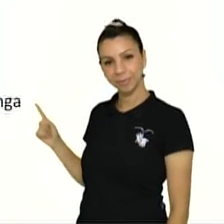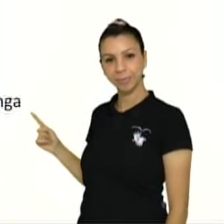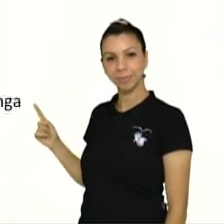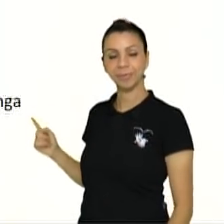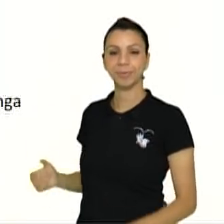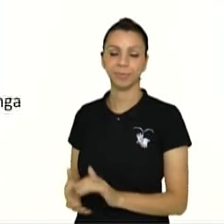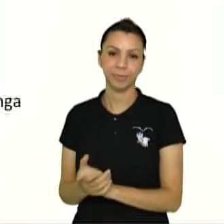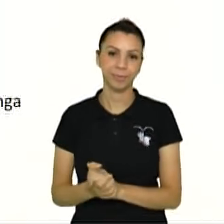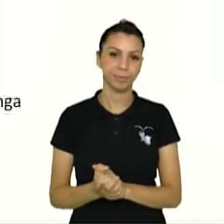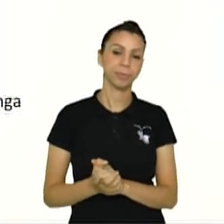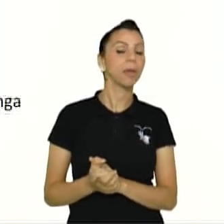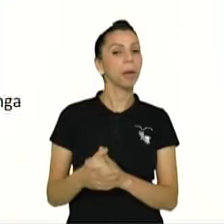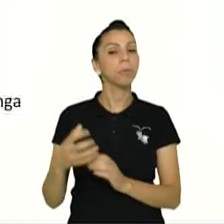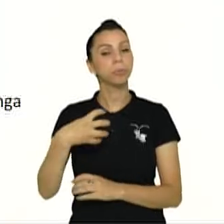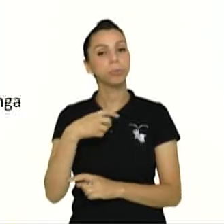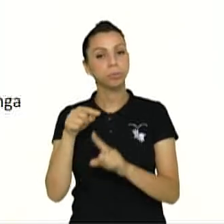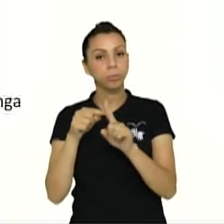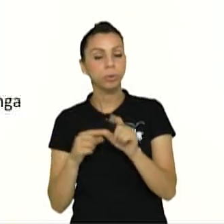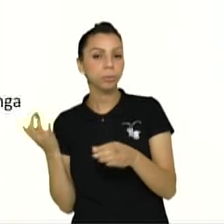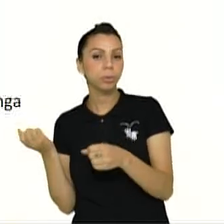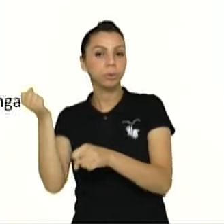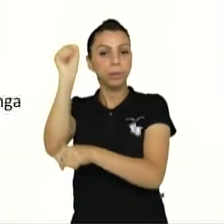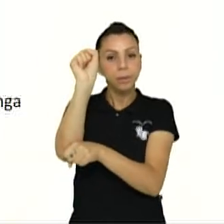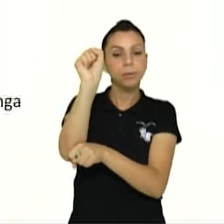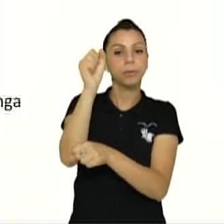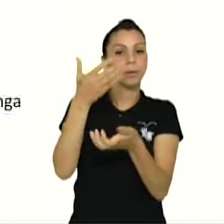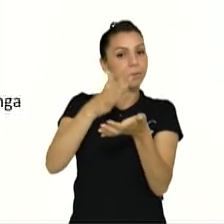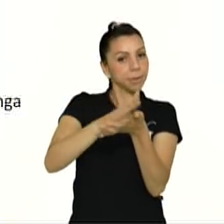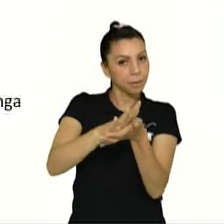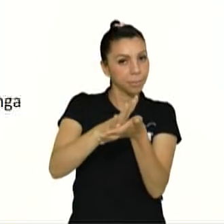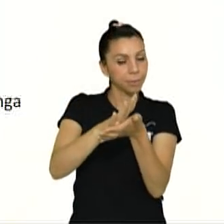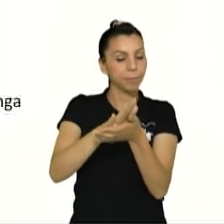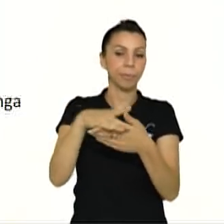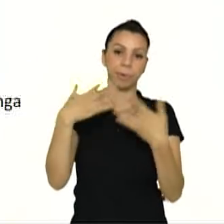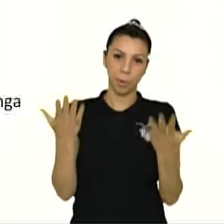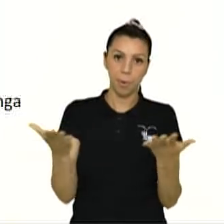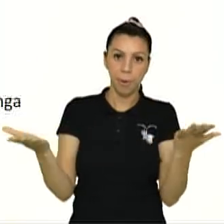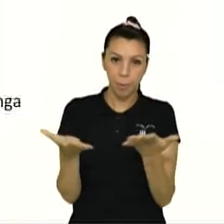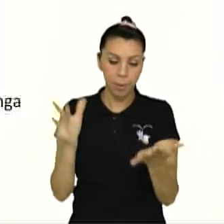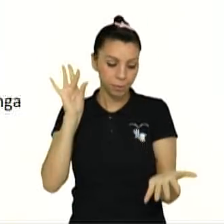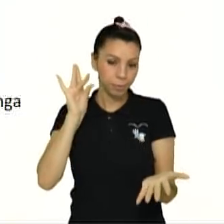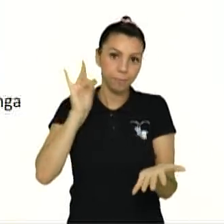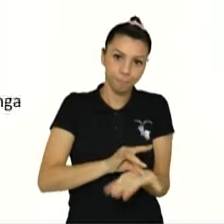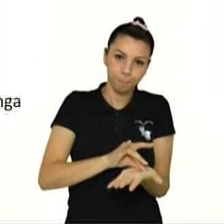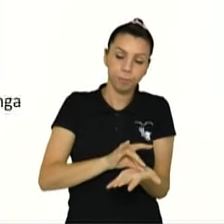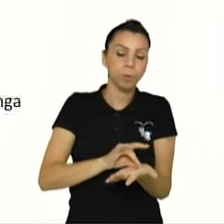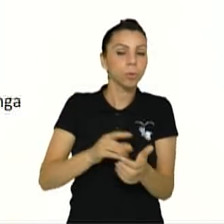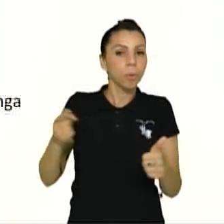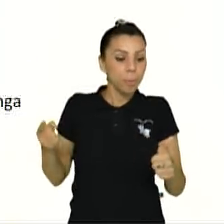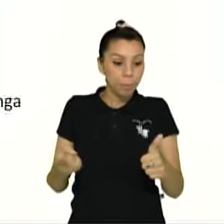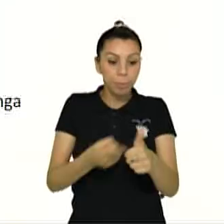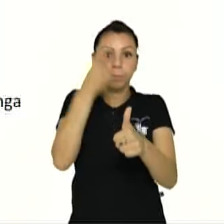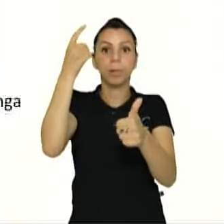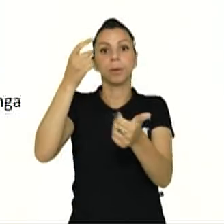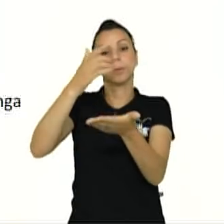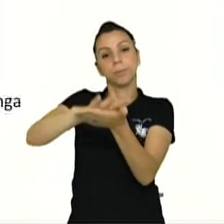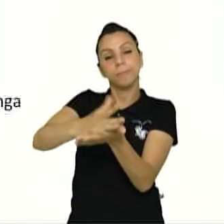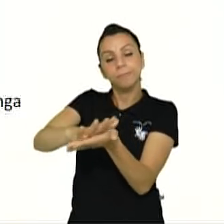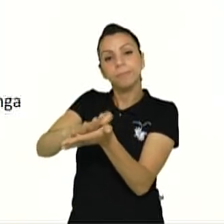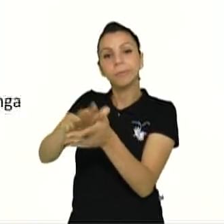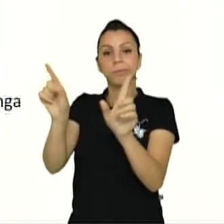sobre o primeiro, em termos oficiais, tá? Em termos oficiais, assim, o primeiro